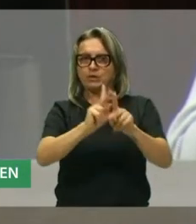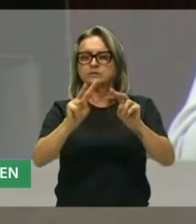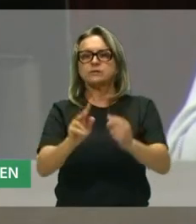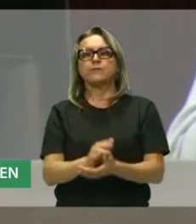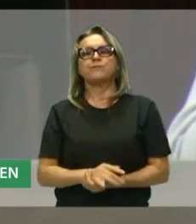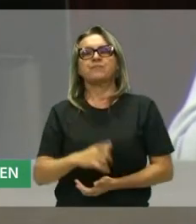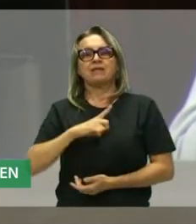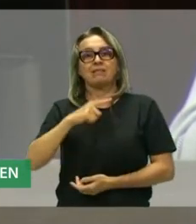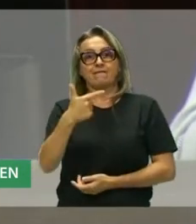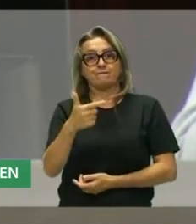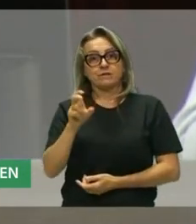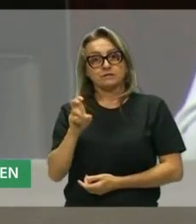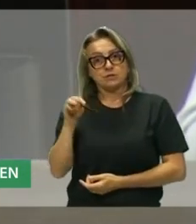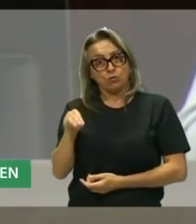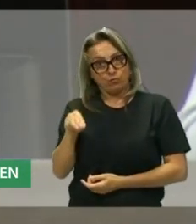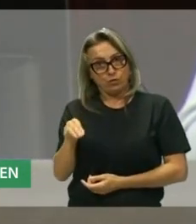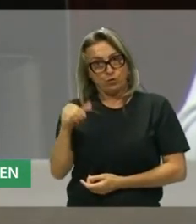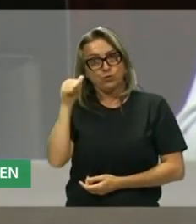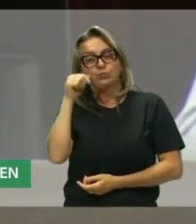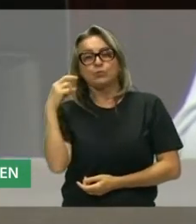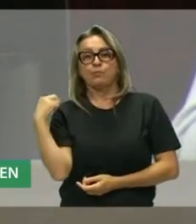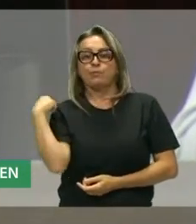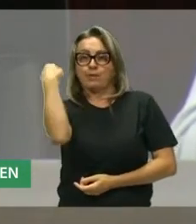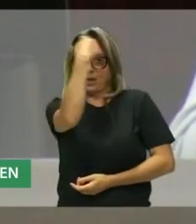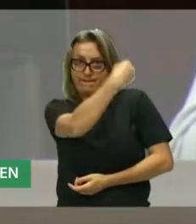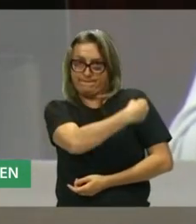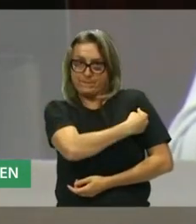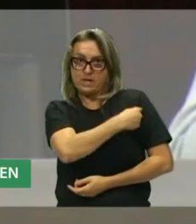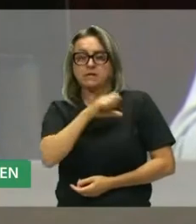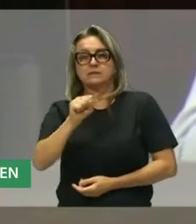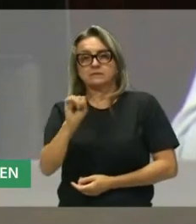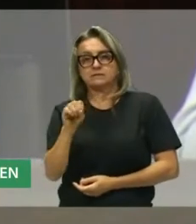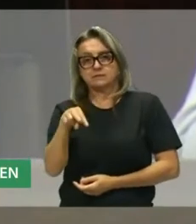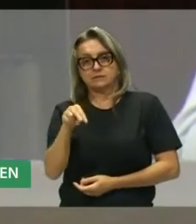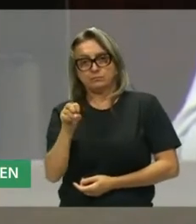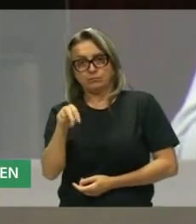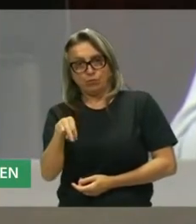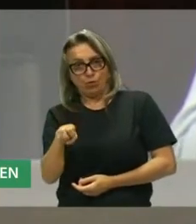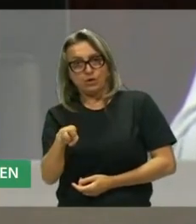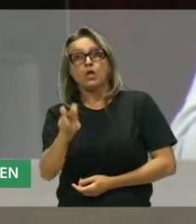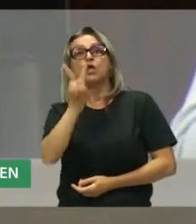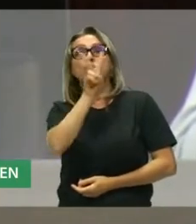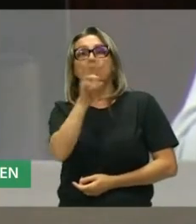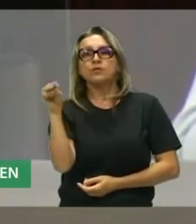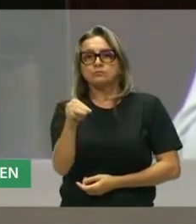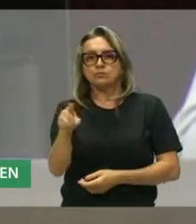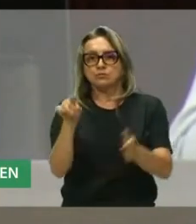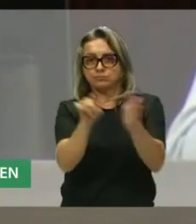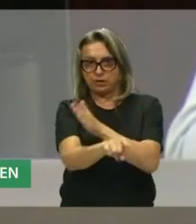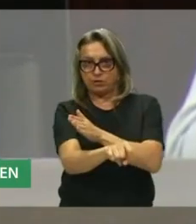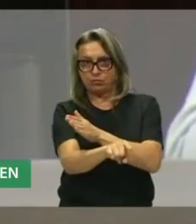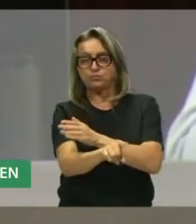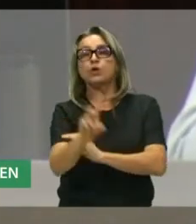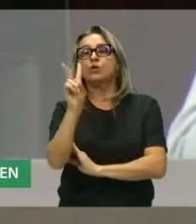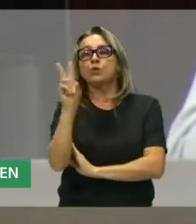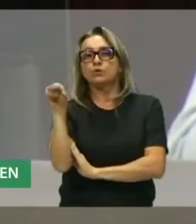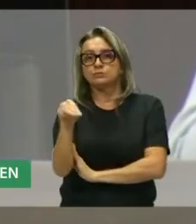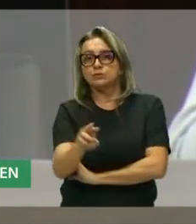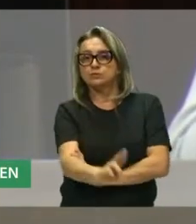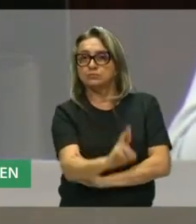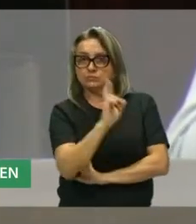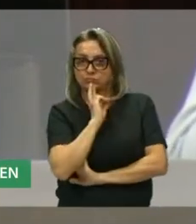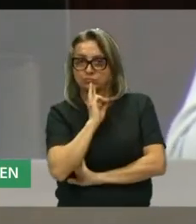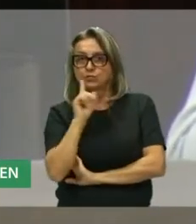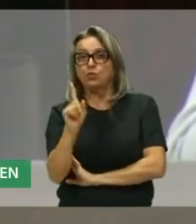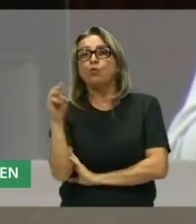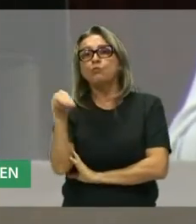25 minutos para a irmã Simone Santana, 2 minutos para as perguntas a serem feitas, 2 minutos para as respostas, 1 minuto